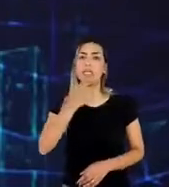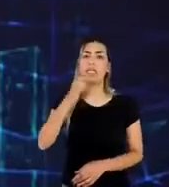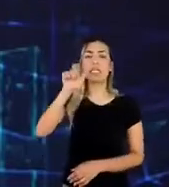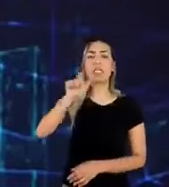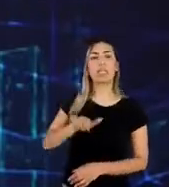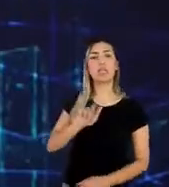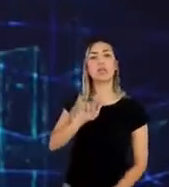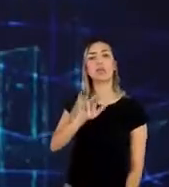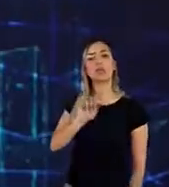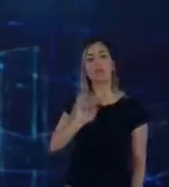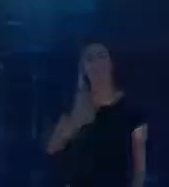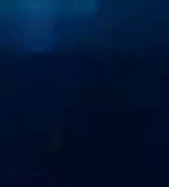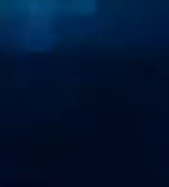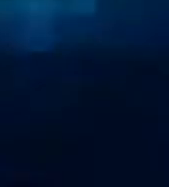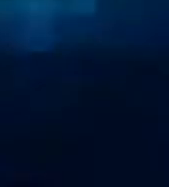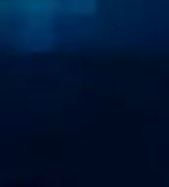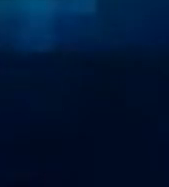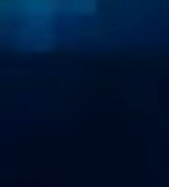Gustavo, é com você.